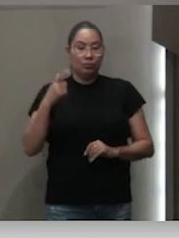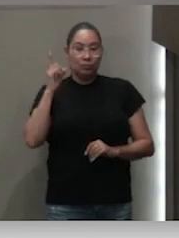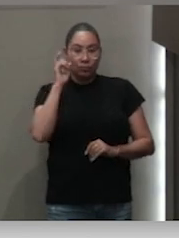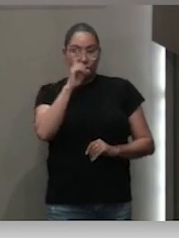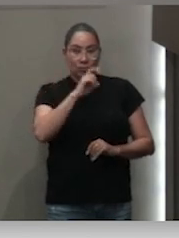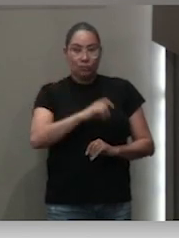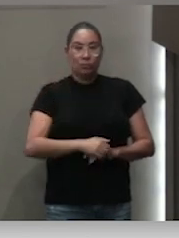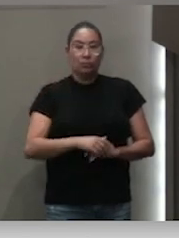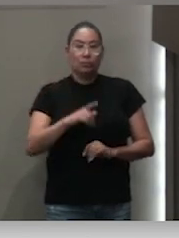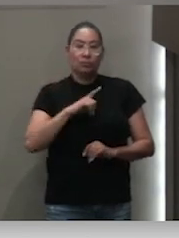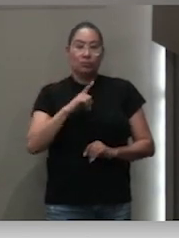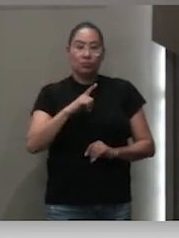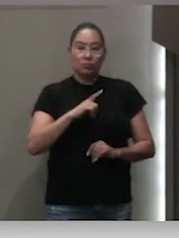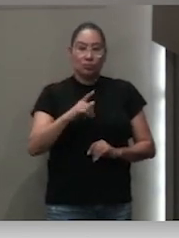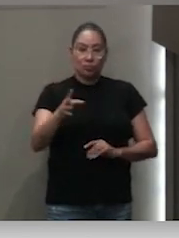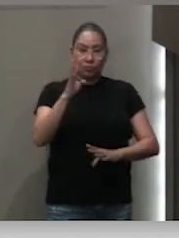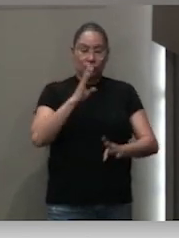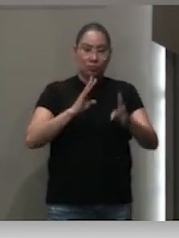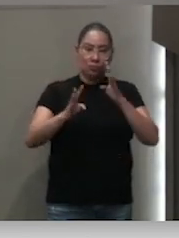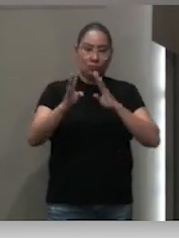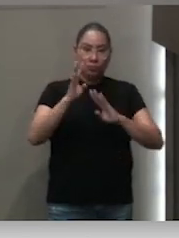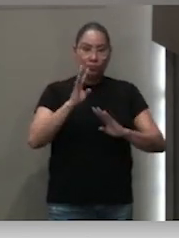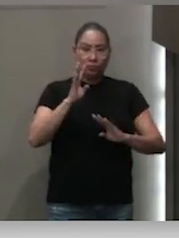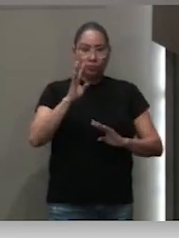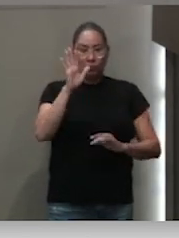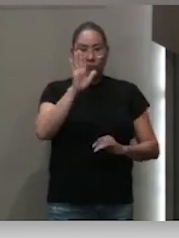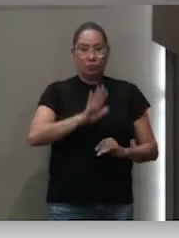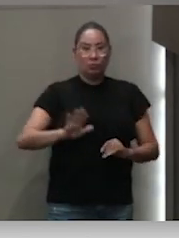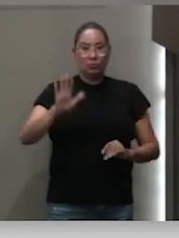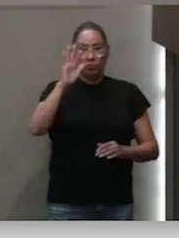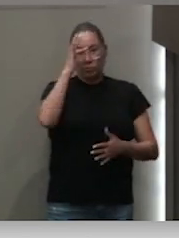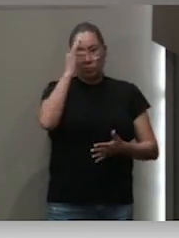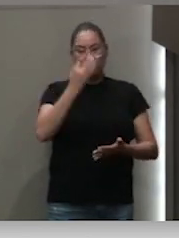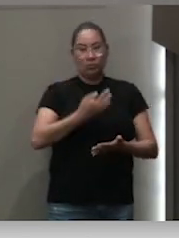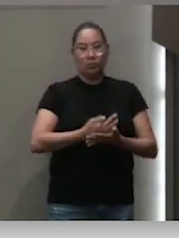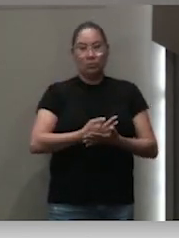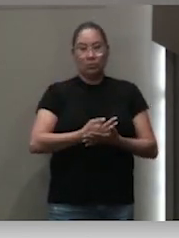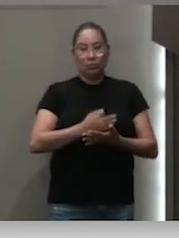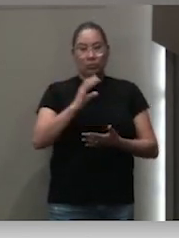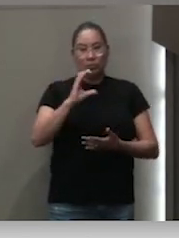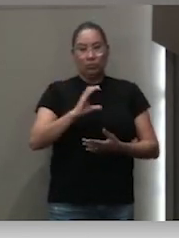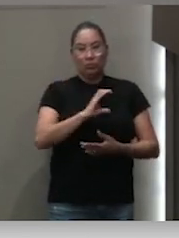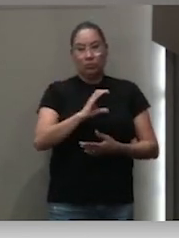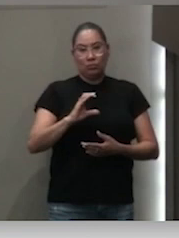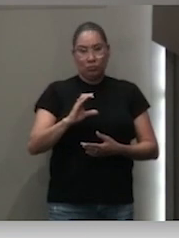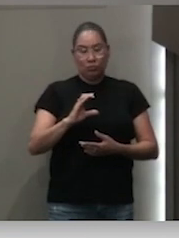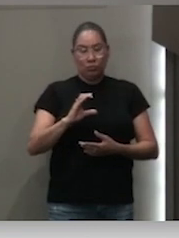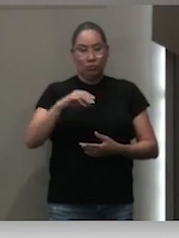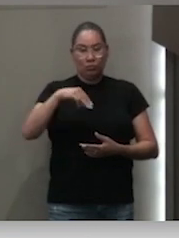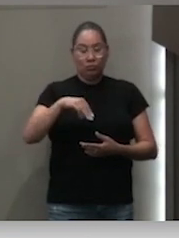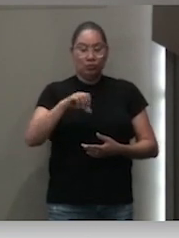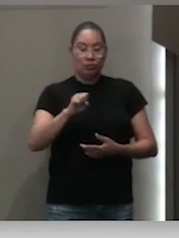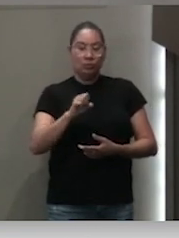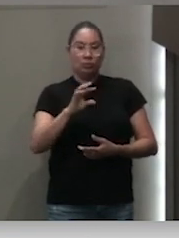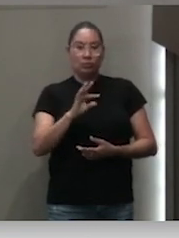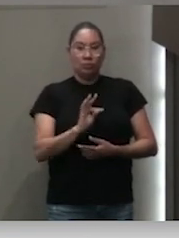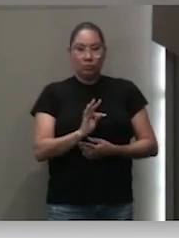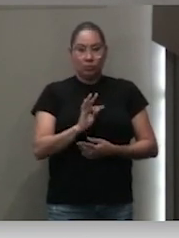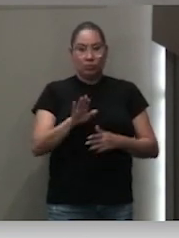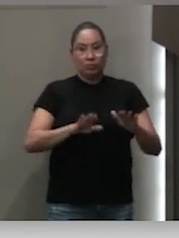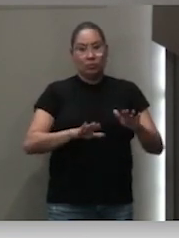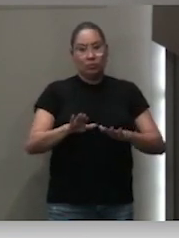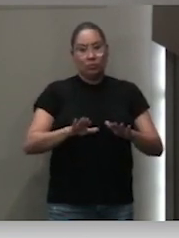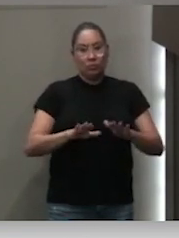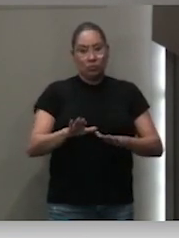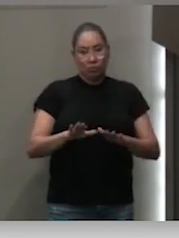ofensa Nacional à fé cristã que foi promovida pelo movimento dos trabalhadores sem tetos este que o